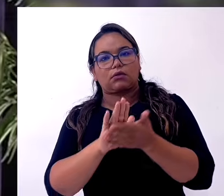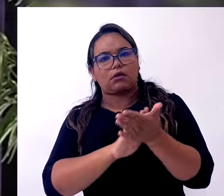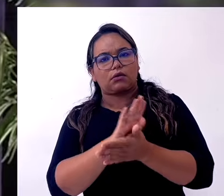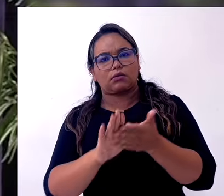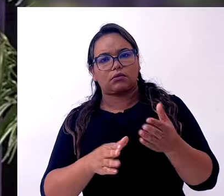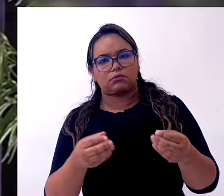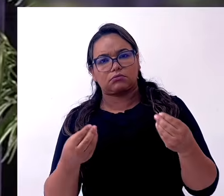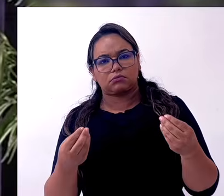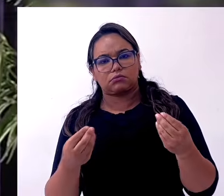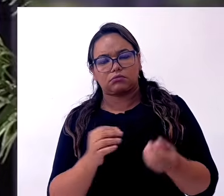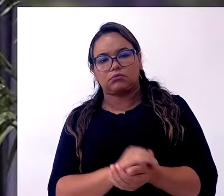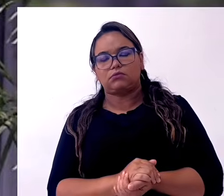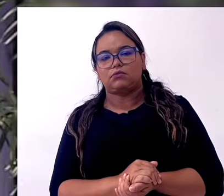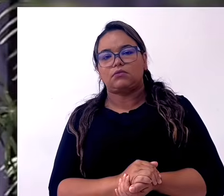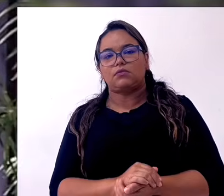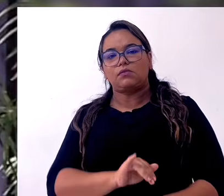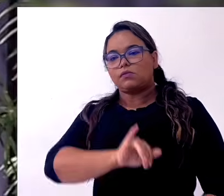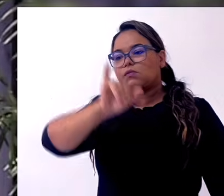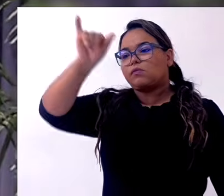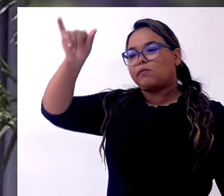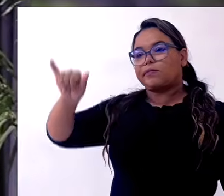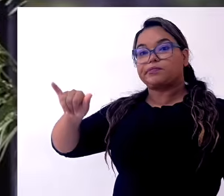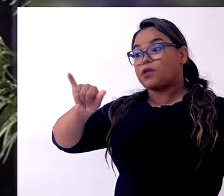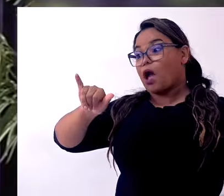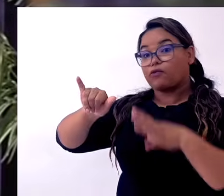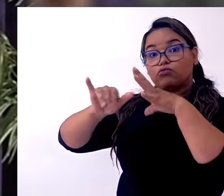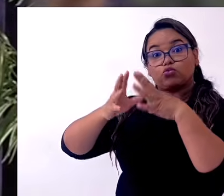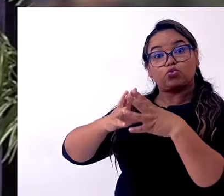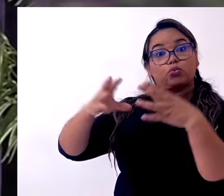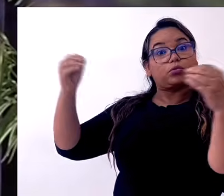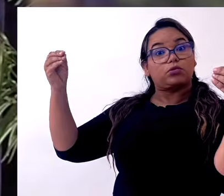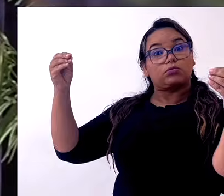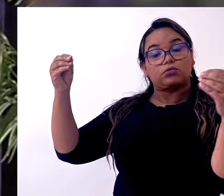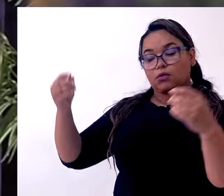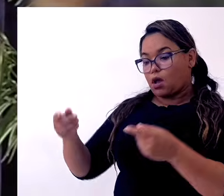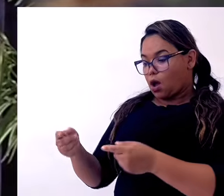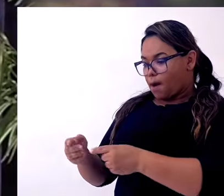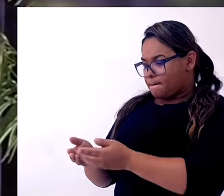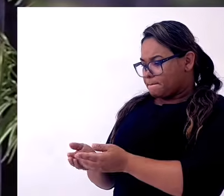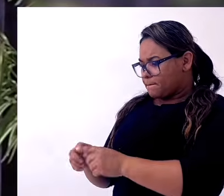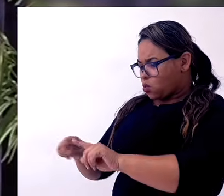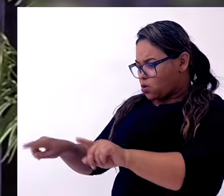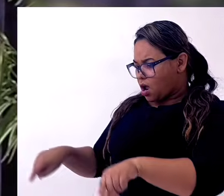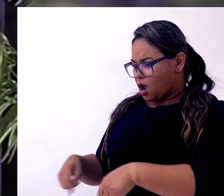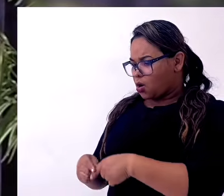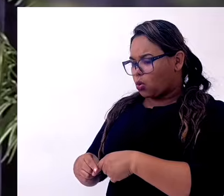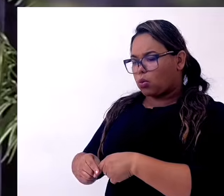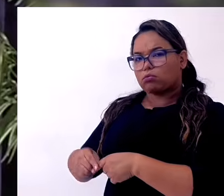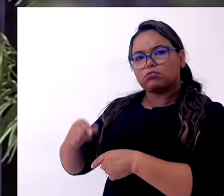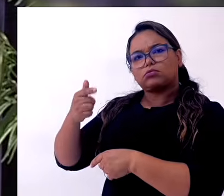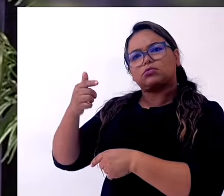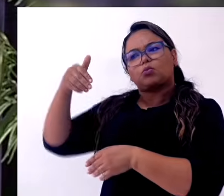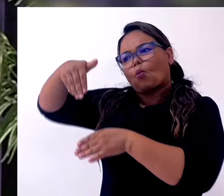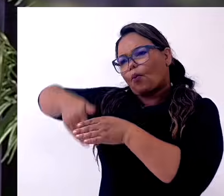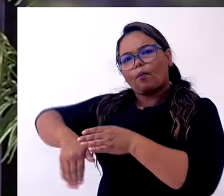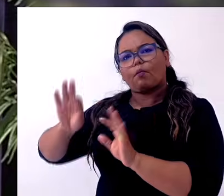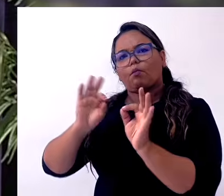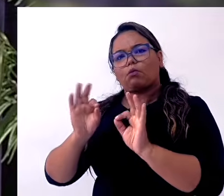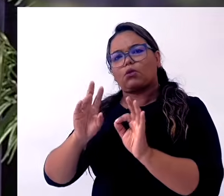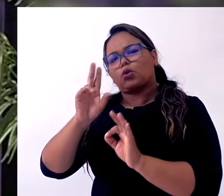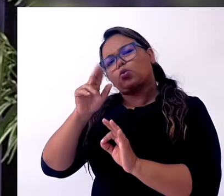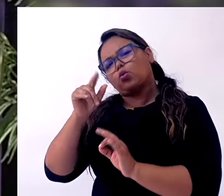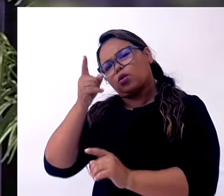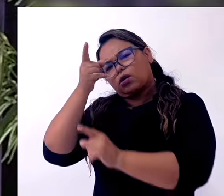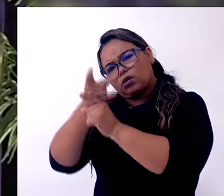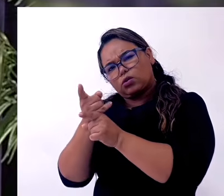o prefeito e as primeiras pessoas daquela área que correram para o lugar, e ali havia um buraco no chão, mas não havia detritos da